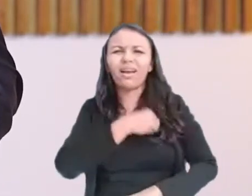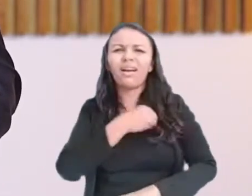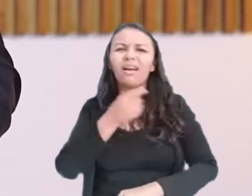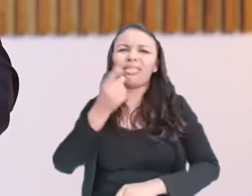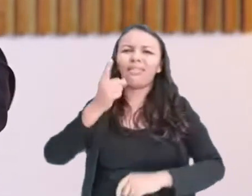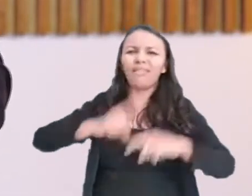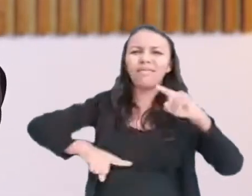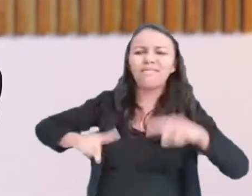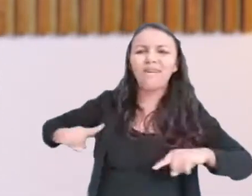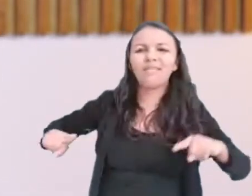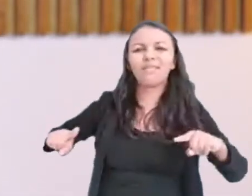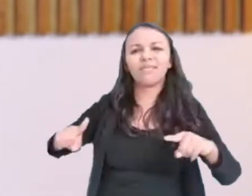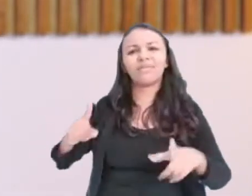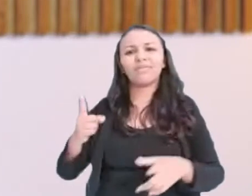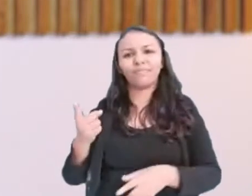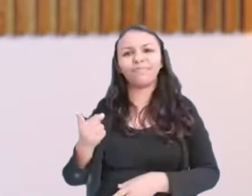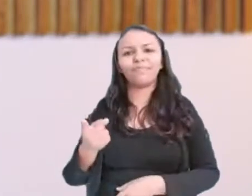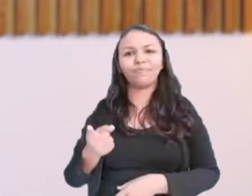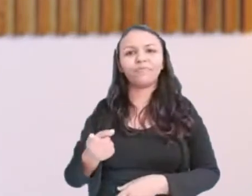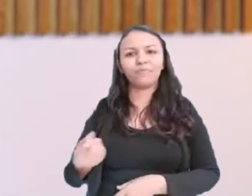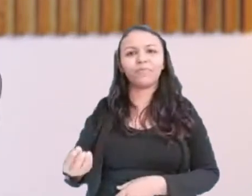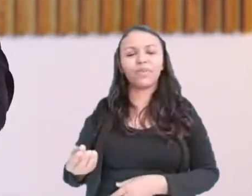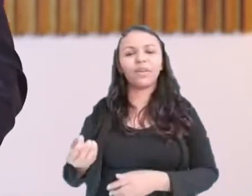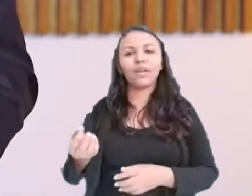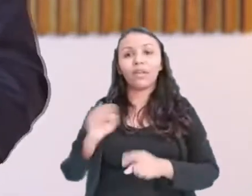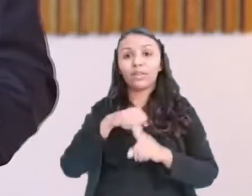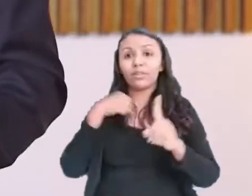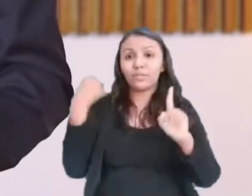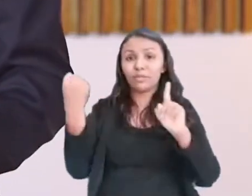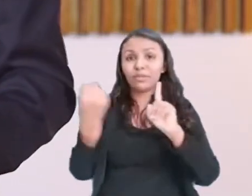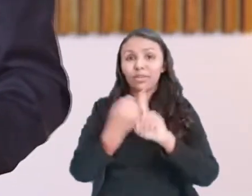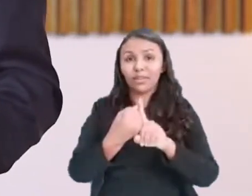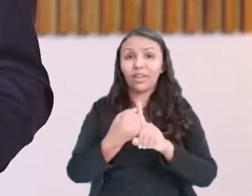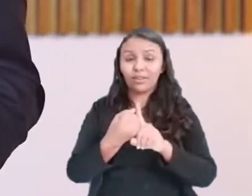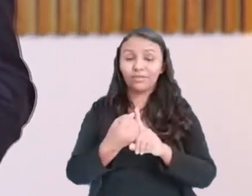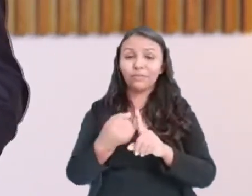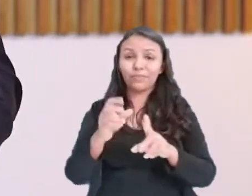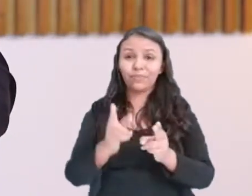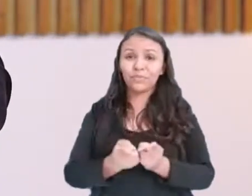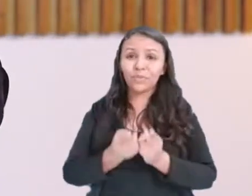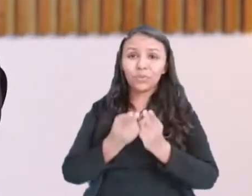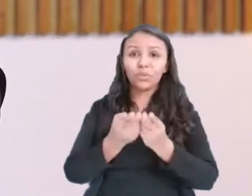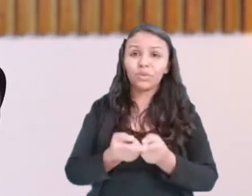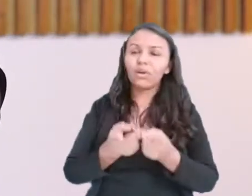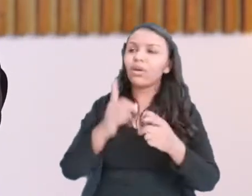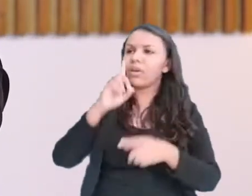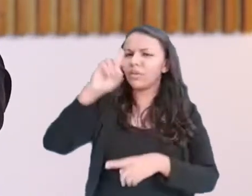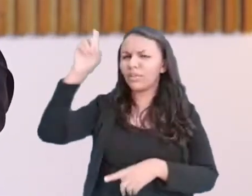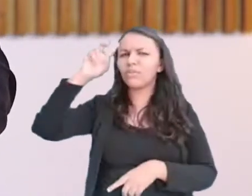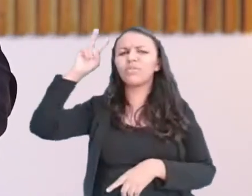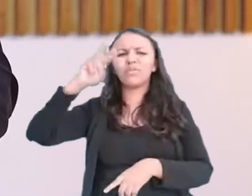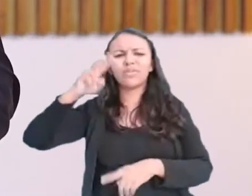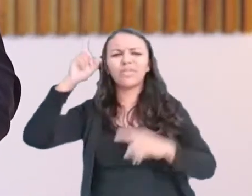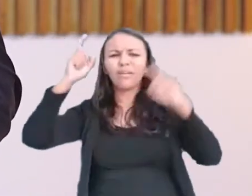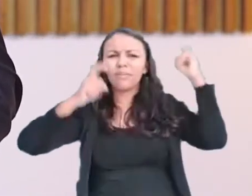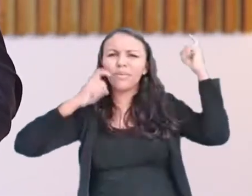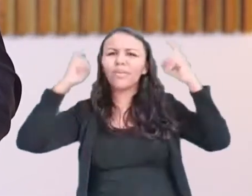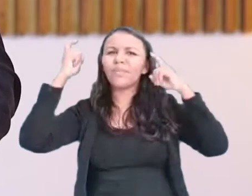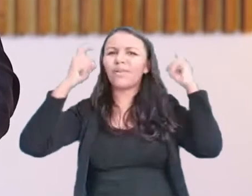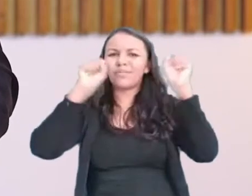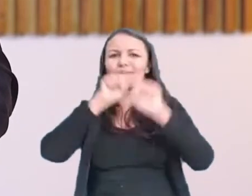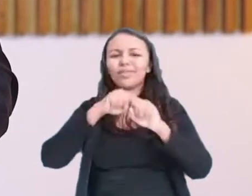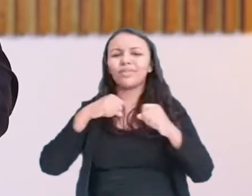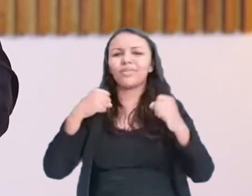E Deus não estava alheio a essa situação. Ele estava preocupado com a sociedade, em que vivia Noé, e do seu